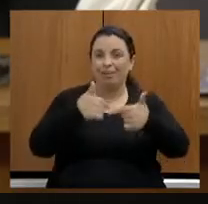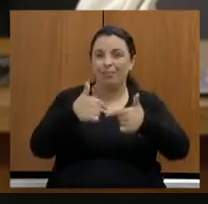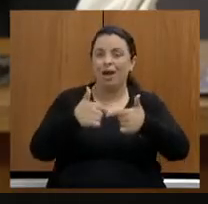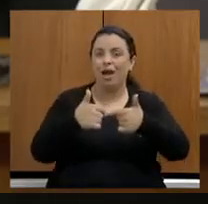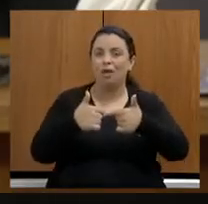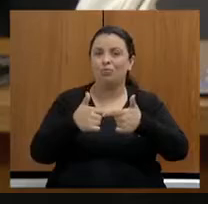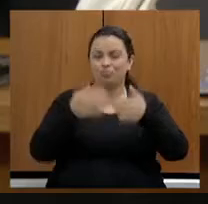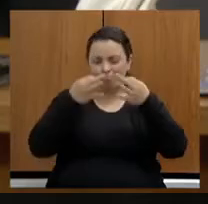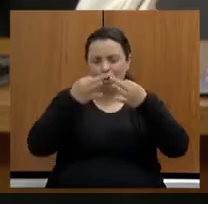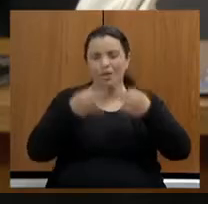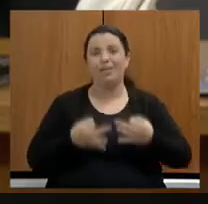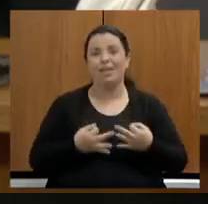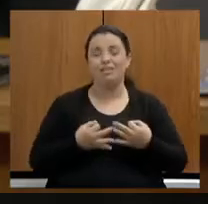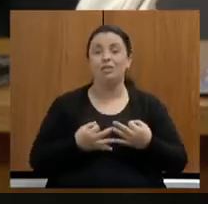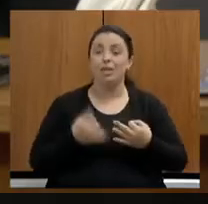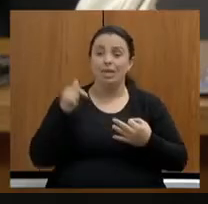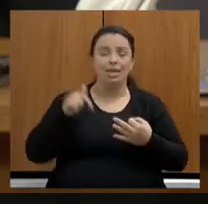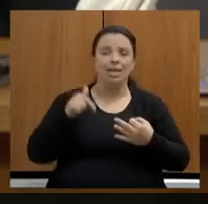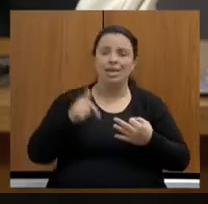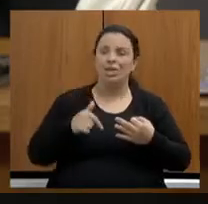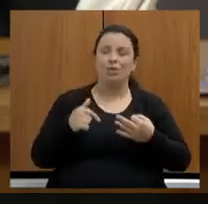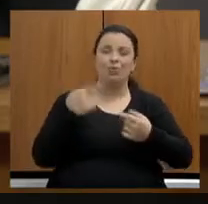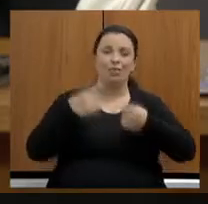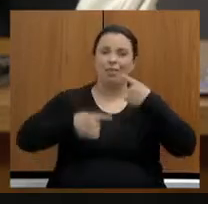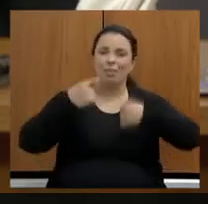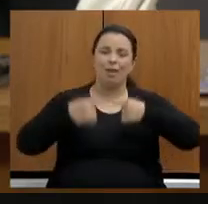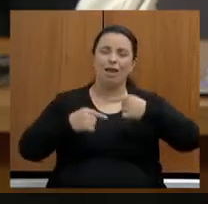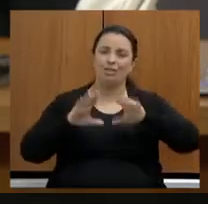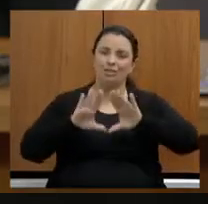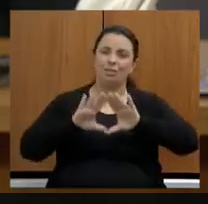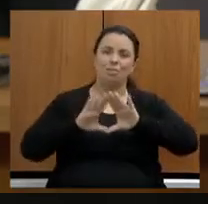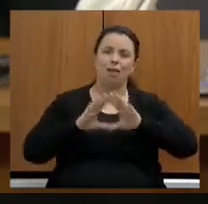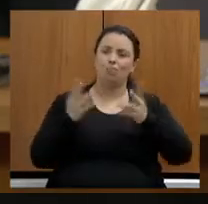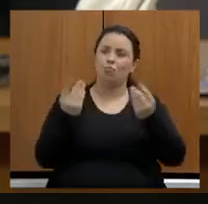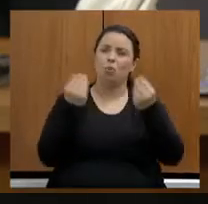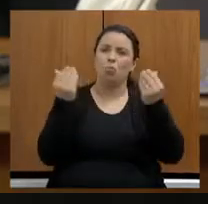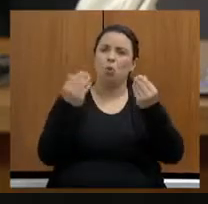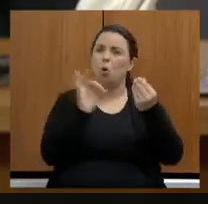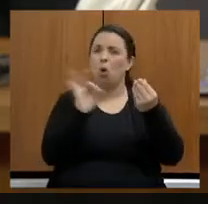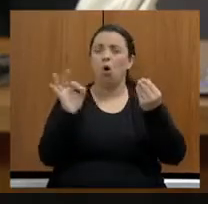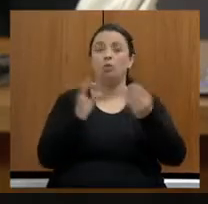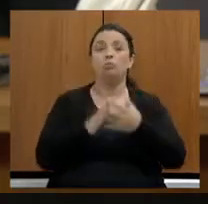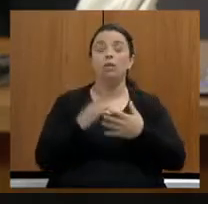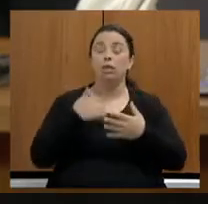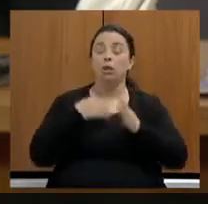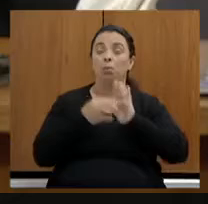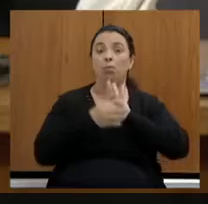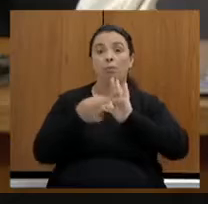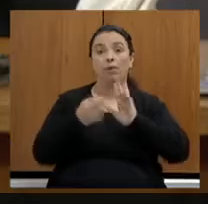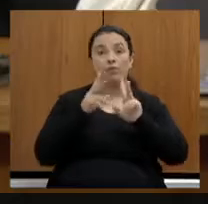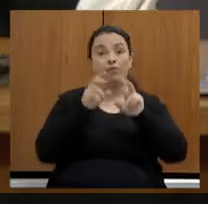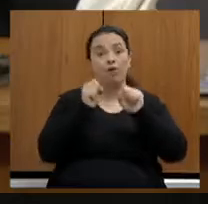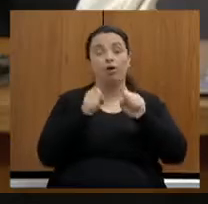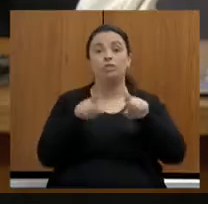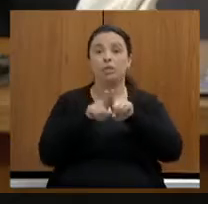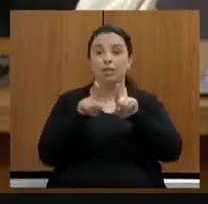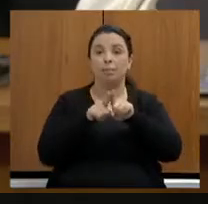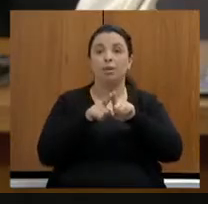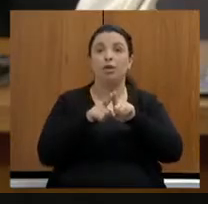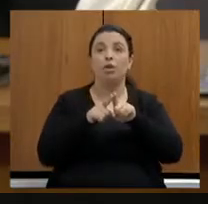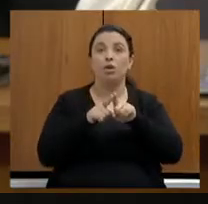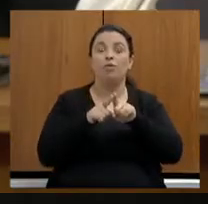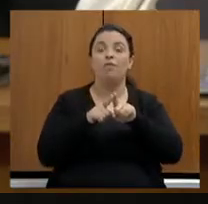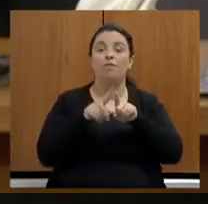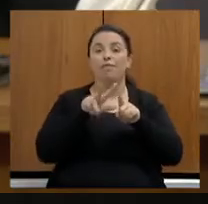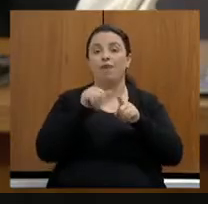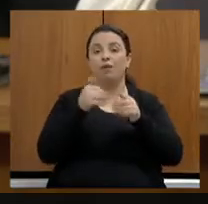do debate dessa casa na queria deixar a deputada minha sugestão forte e farei isso também formalmente através de